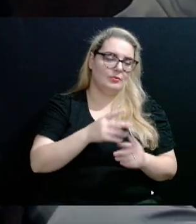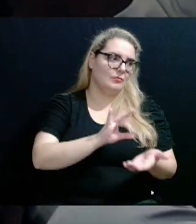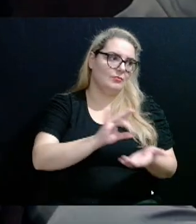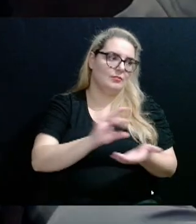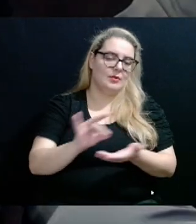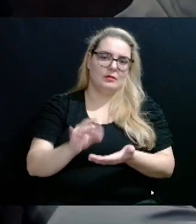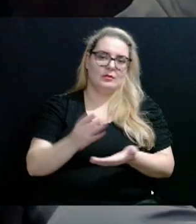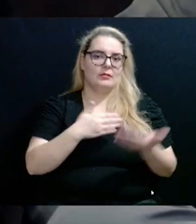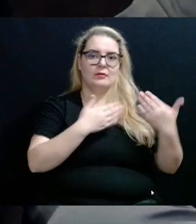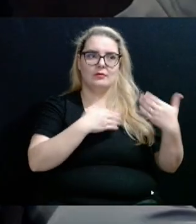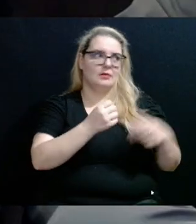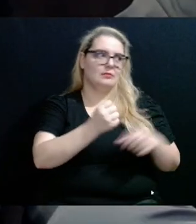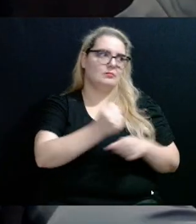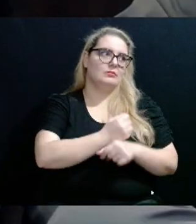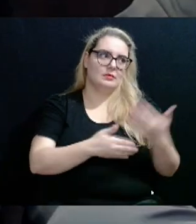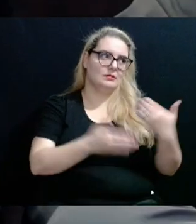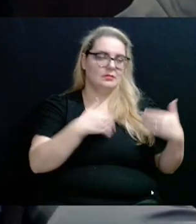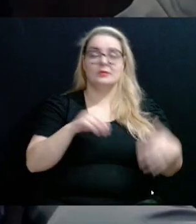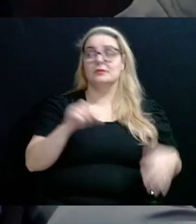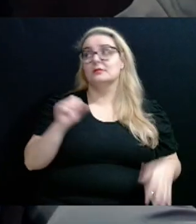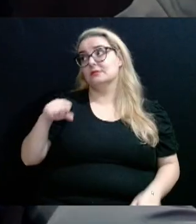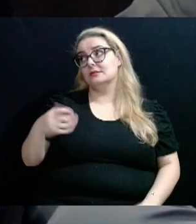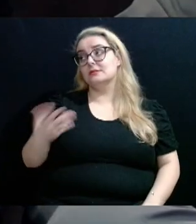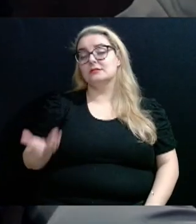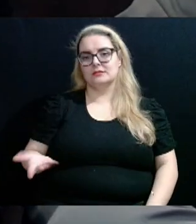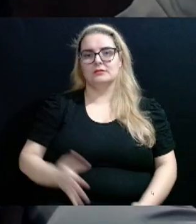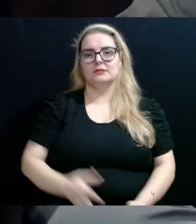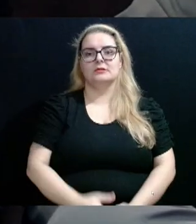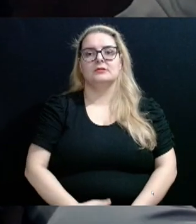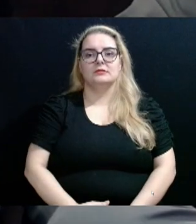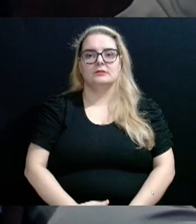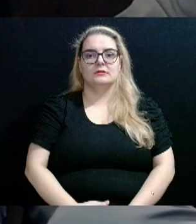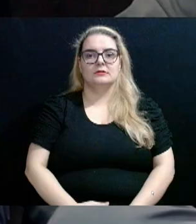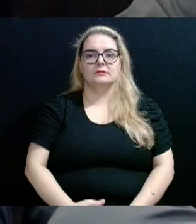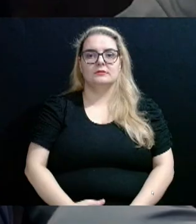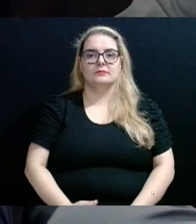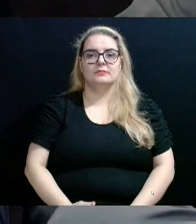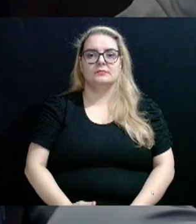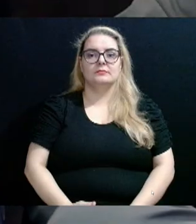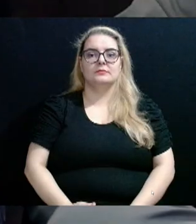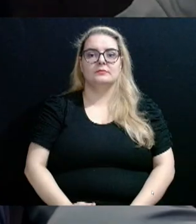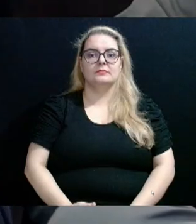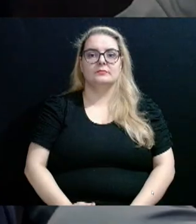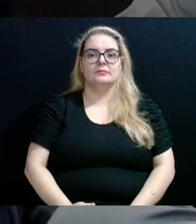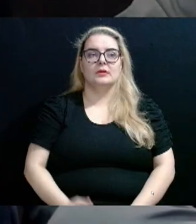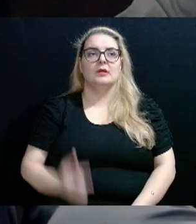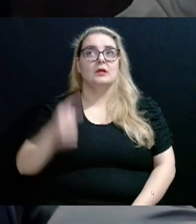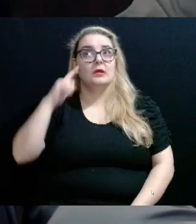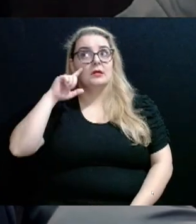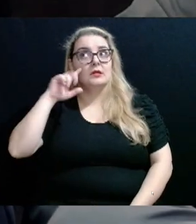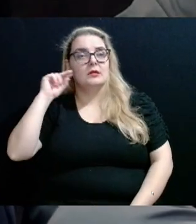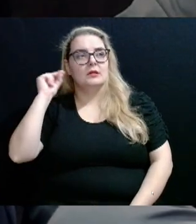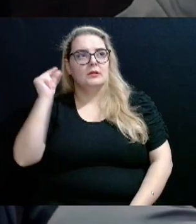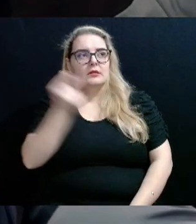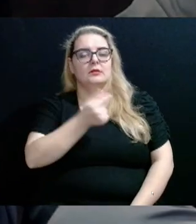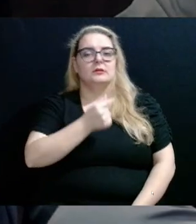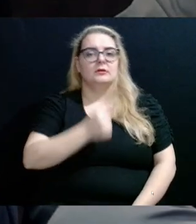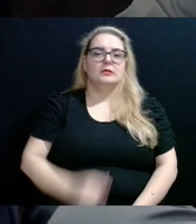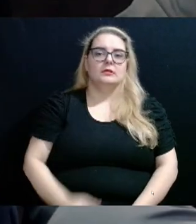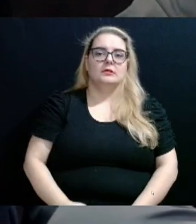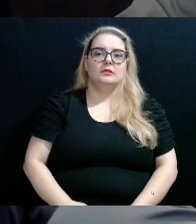anteriores. Sim. E eu tive essa virada de chave, que se você